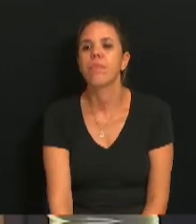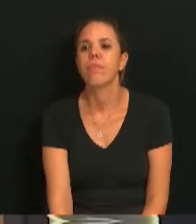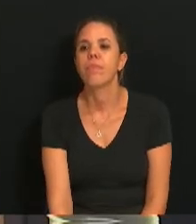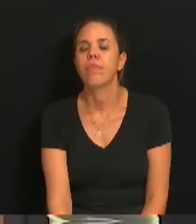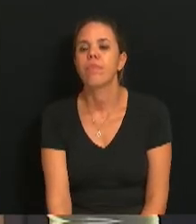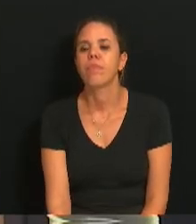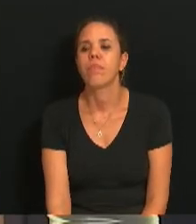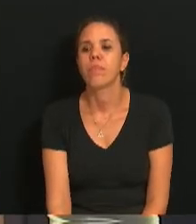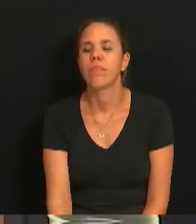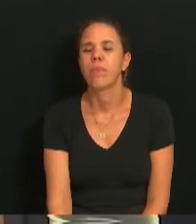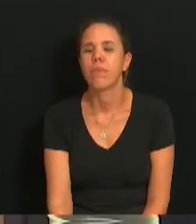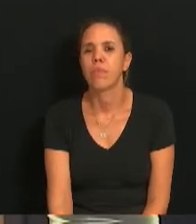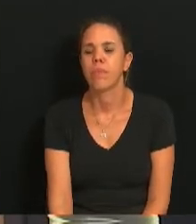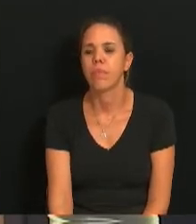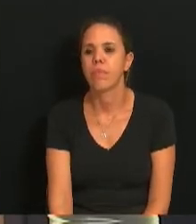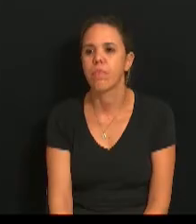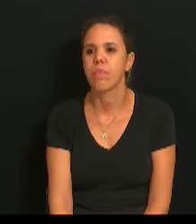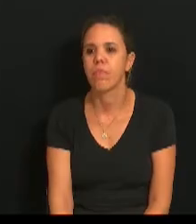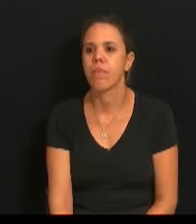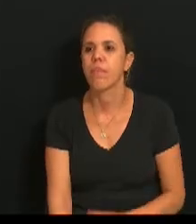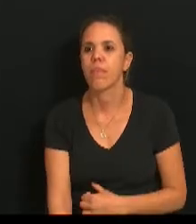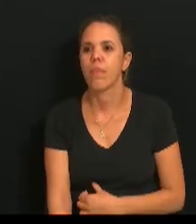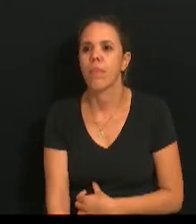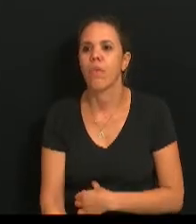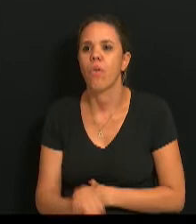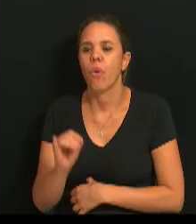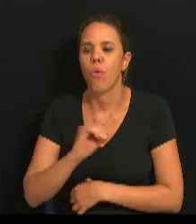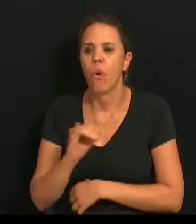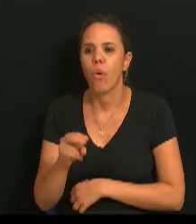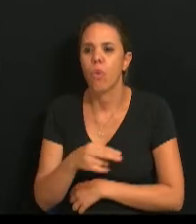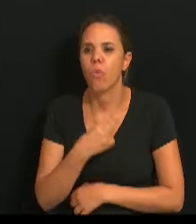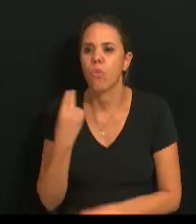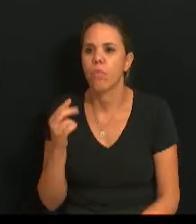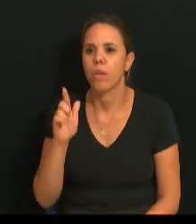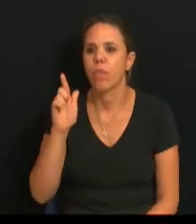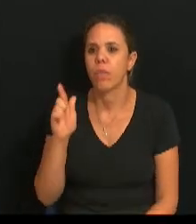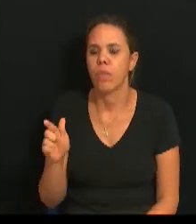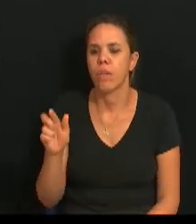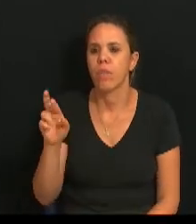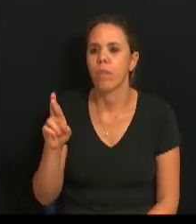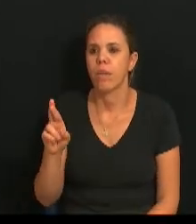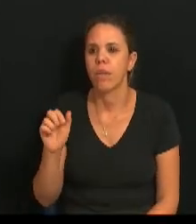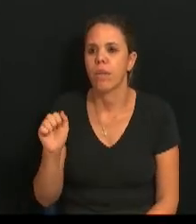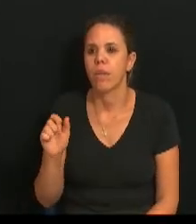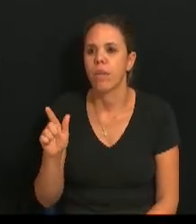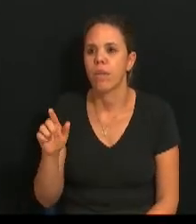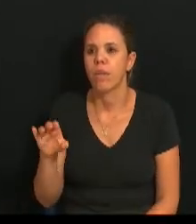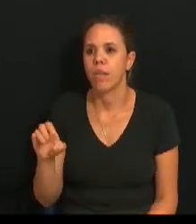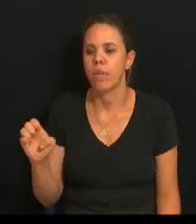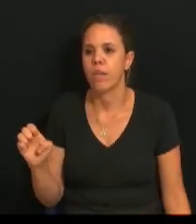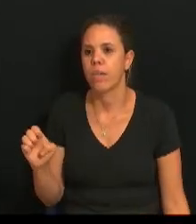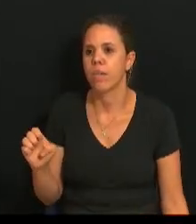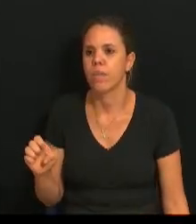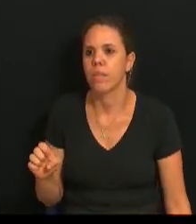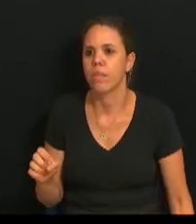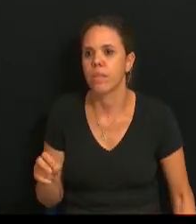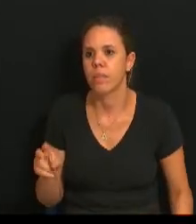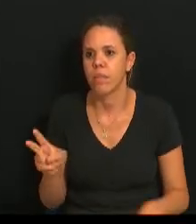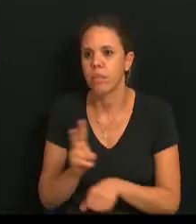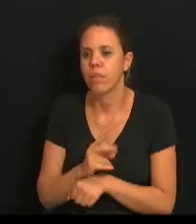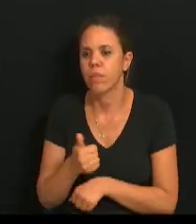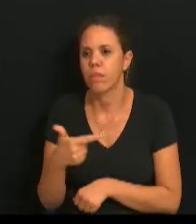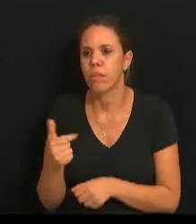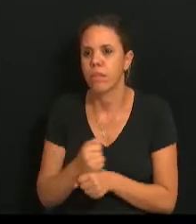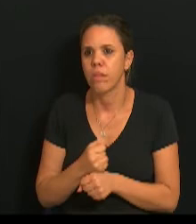Oi, meu nome é Graciele Seguin Vasconcelos, eu sou professora de educação infantil na rede de Campinas, mas eu fui agente de educação infantil durante 12 anos